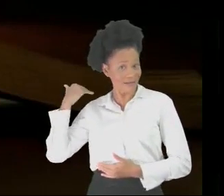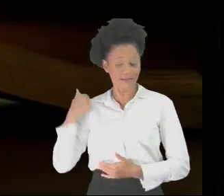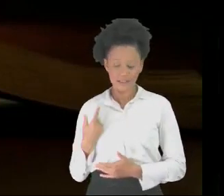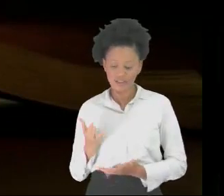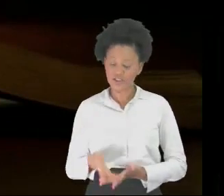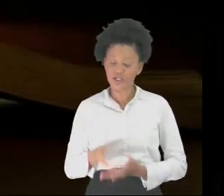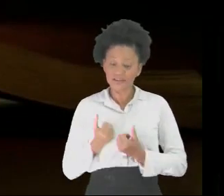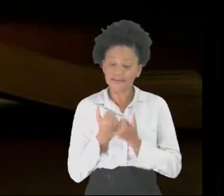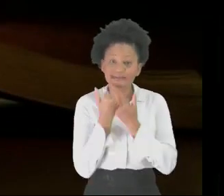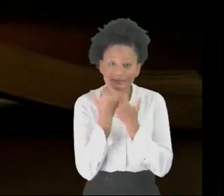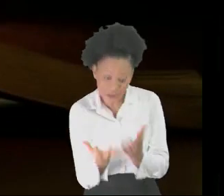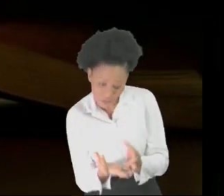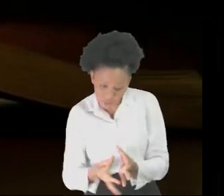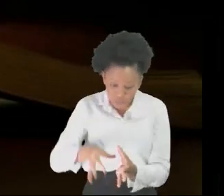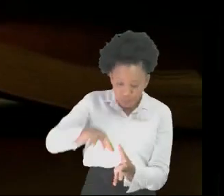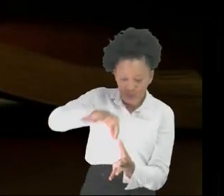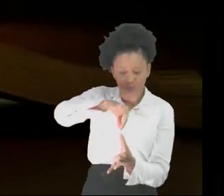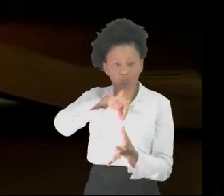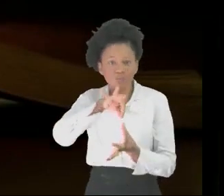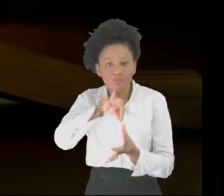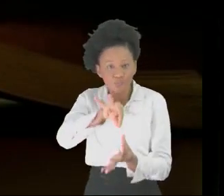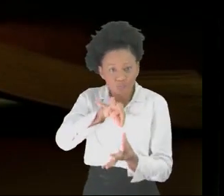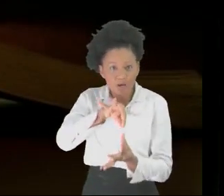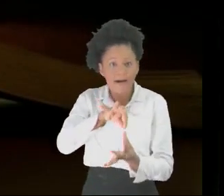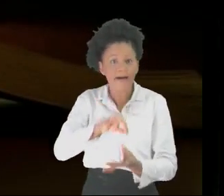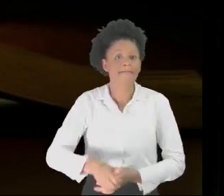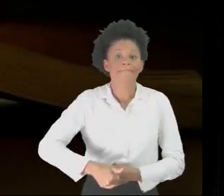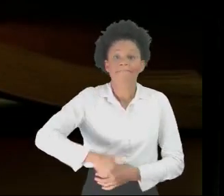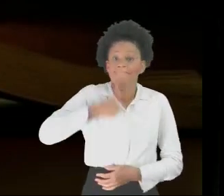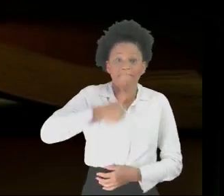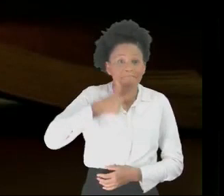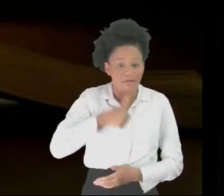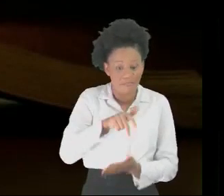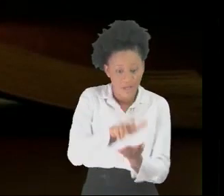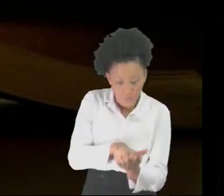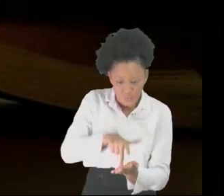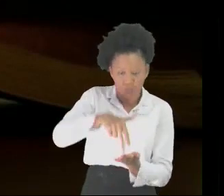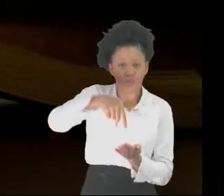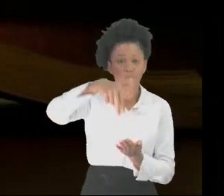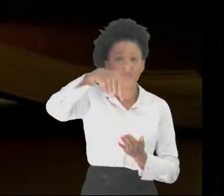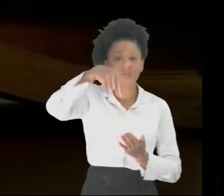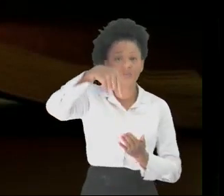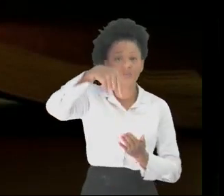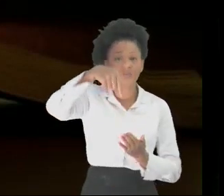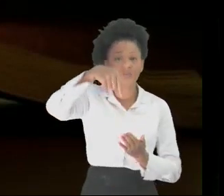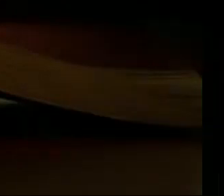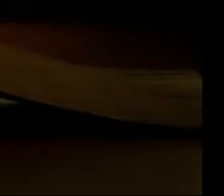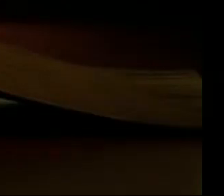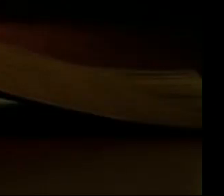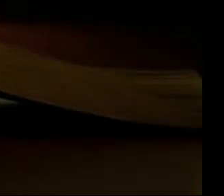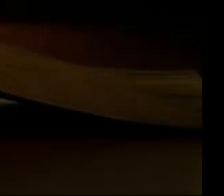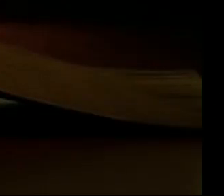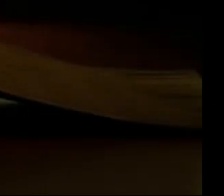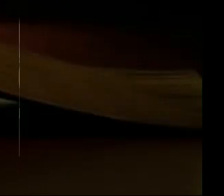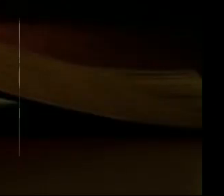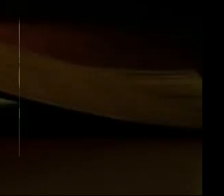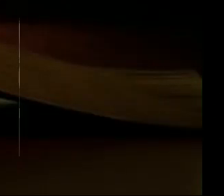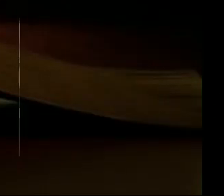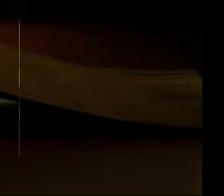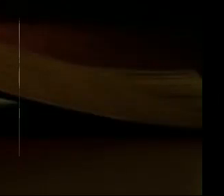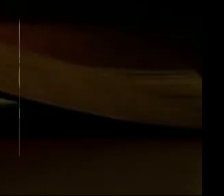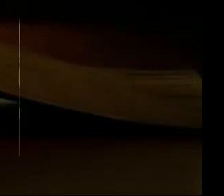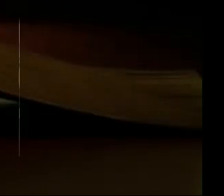vivificou. Mas quando fala da primeira ressurreição, diz os que morreram em Cristo ressuscitarão.